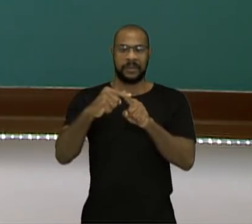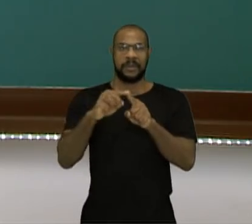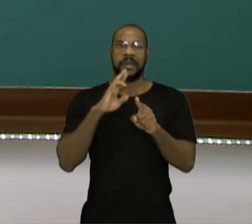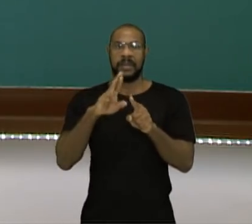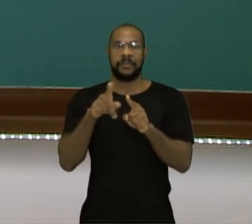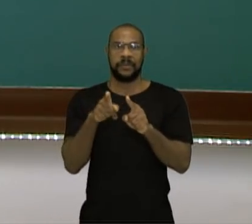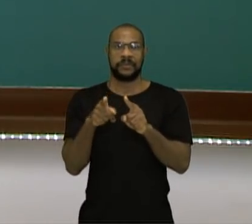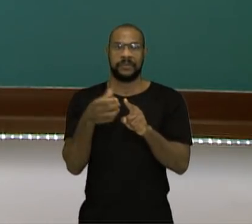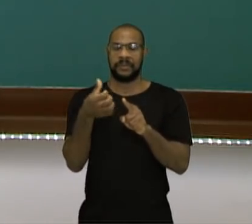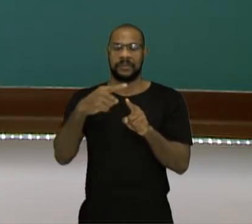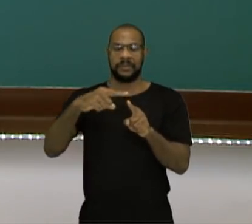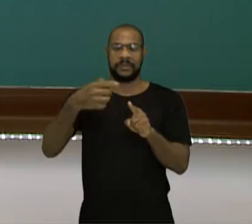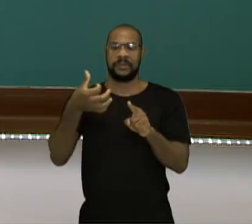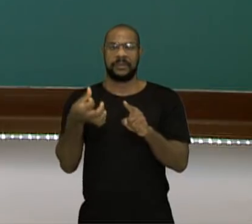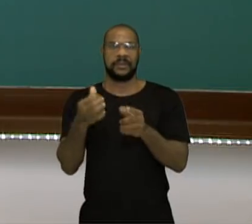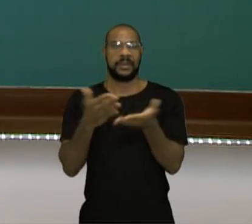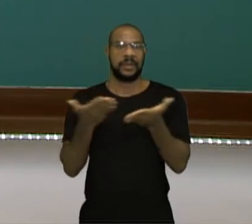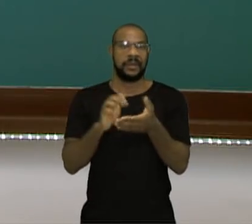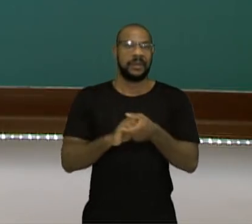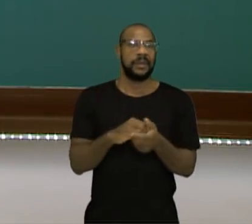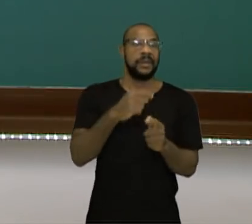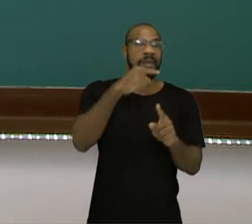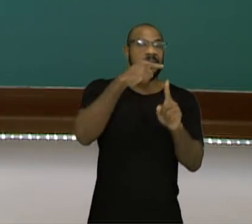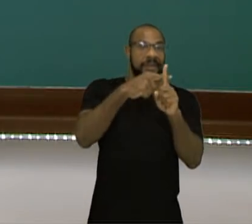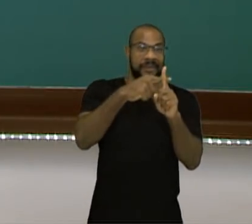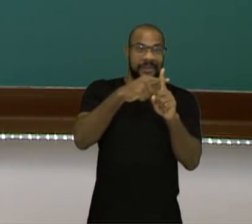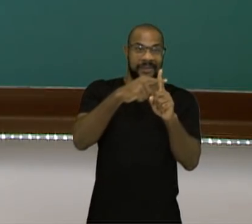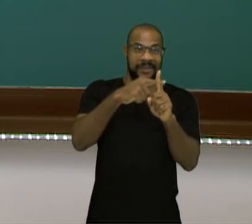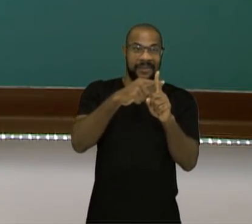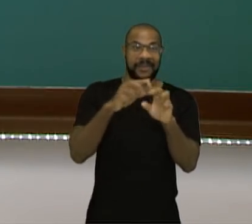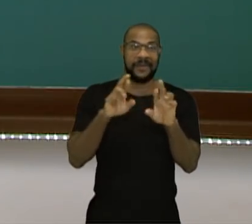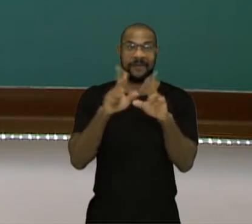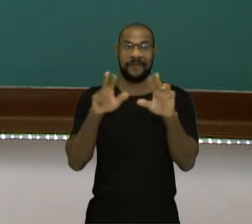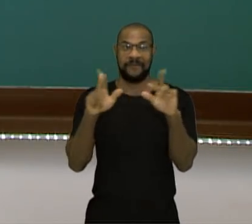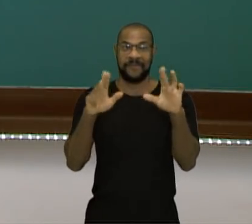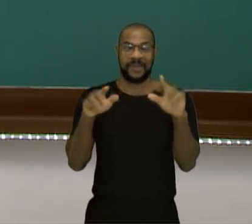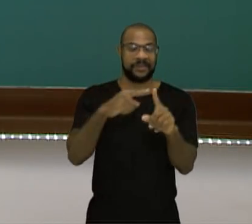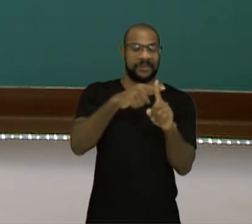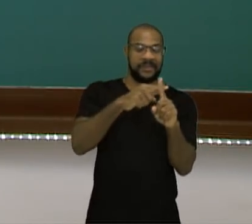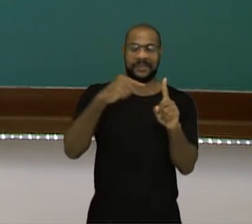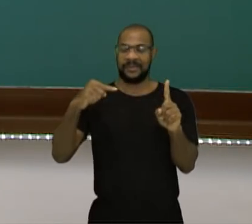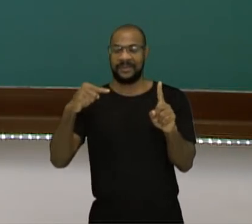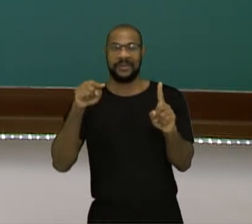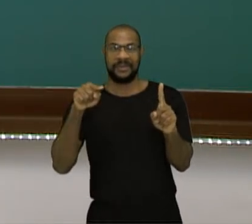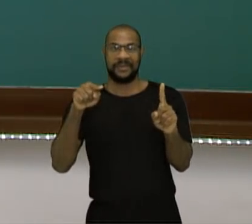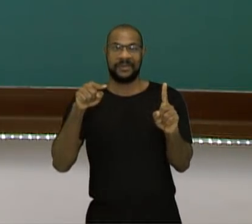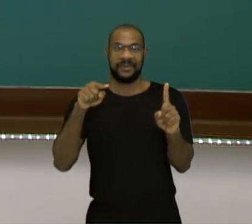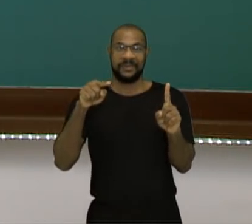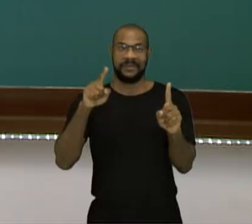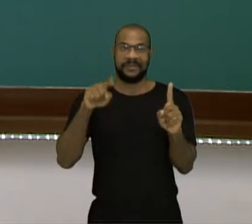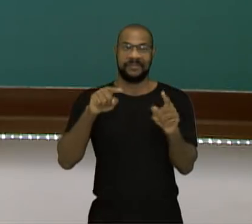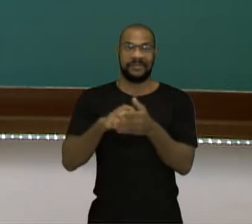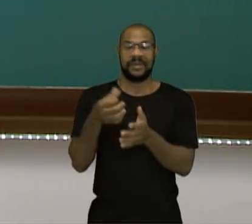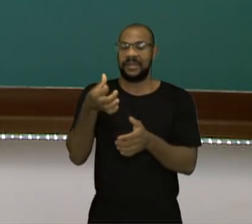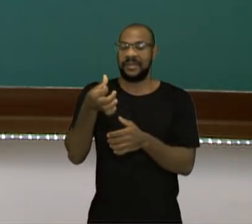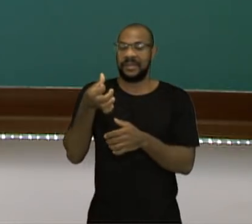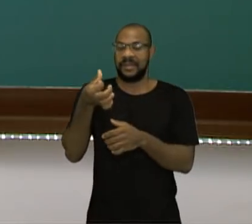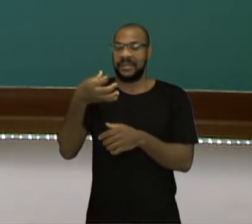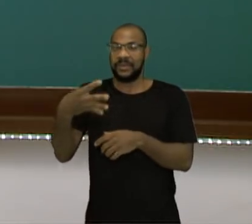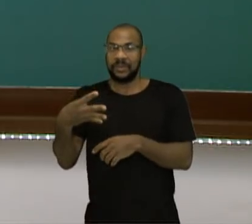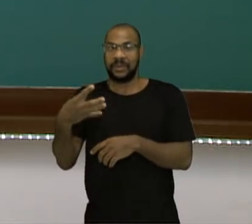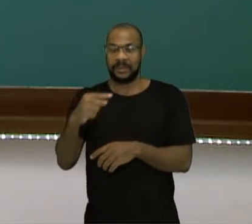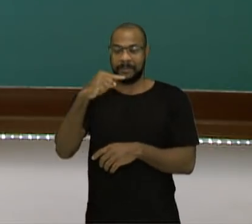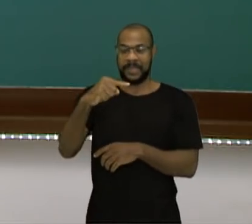E agora a gente ficou com a situação de números com sinal diferente. Então, nós vamos diminuir. De 64 eu